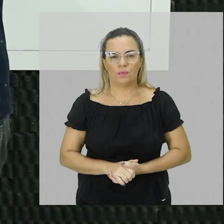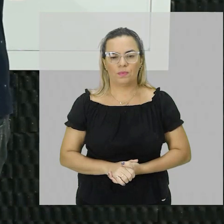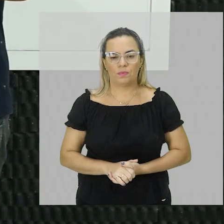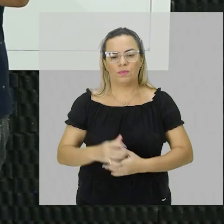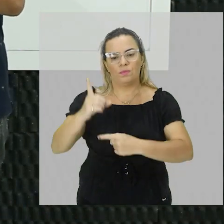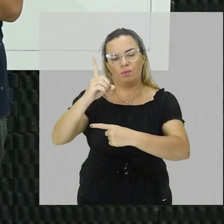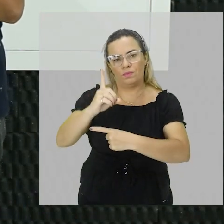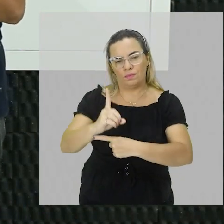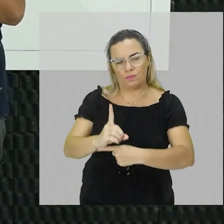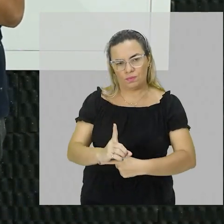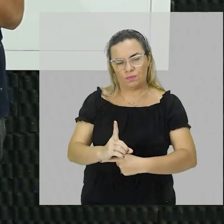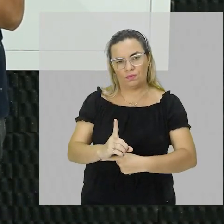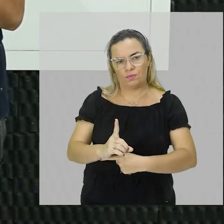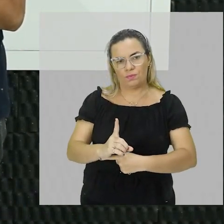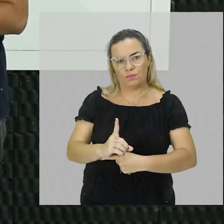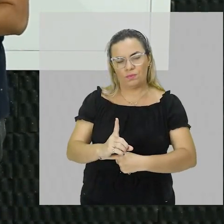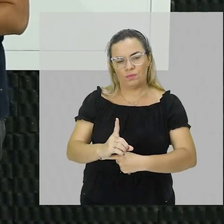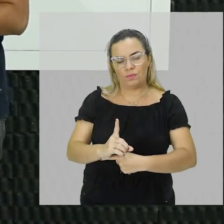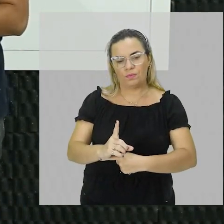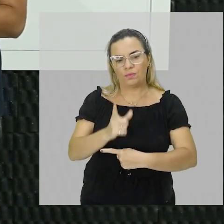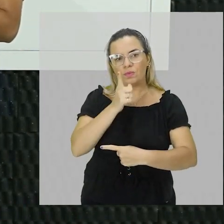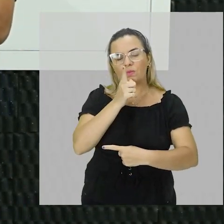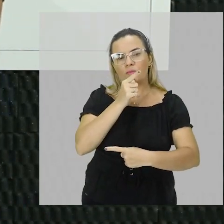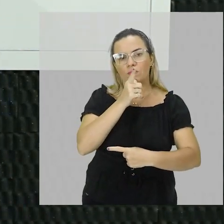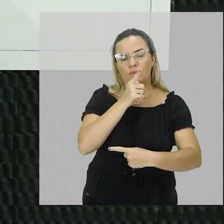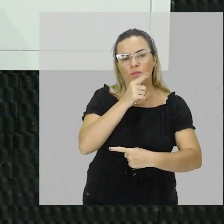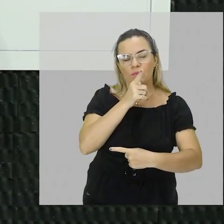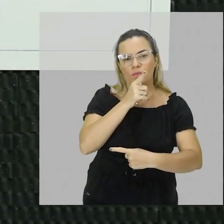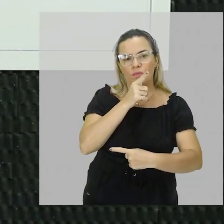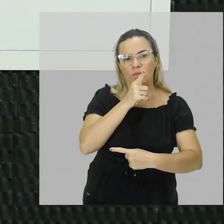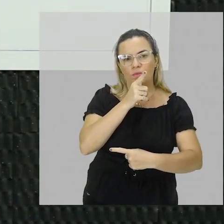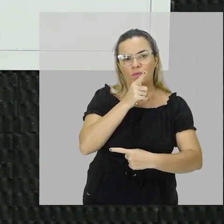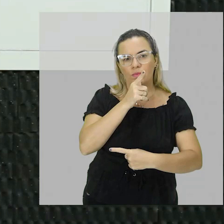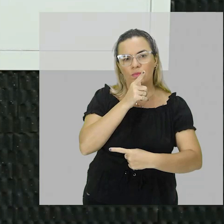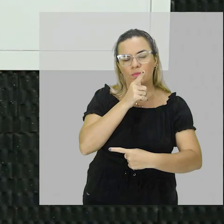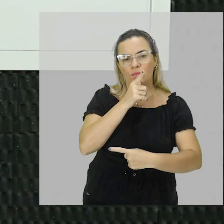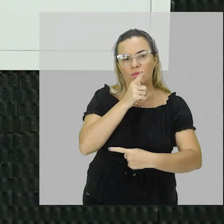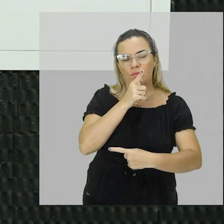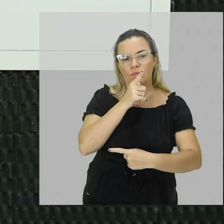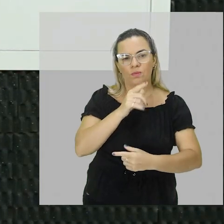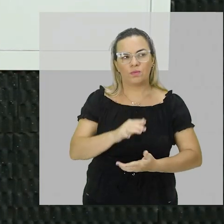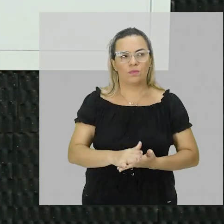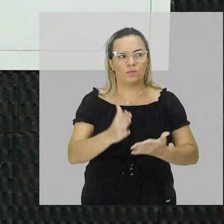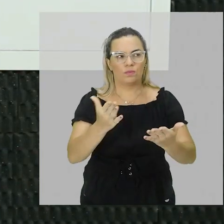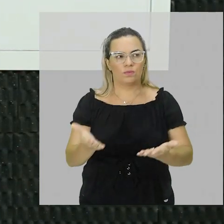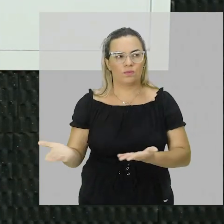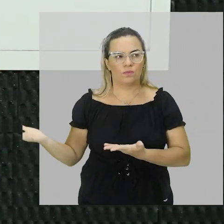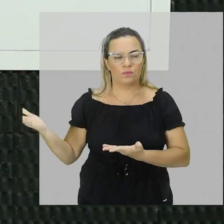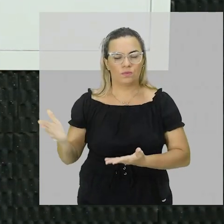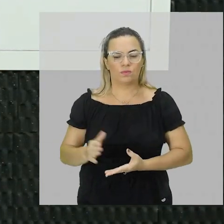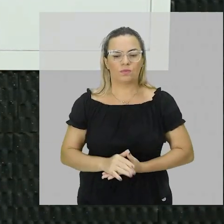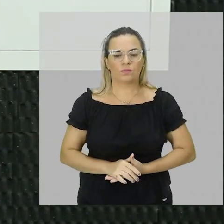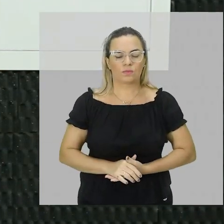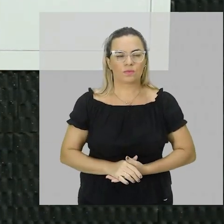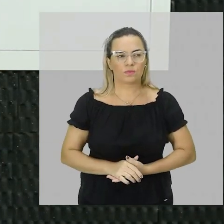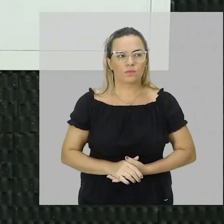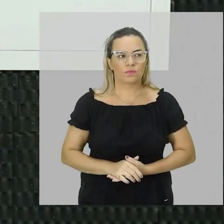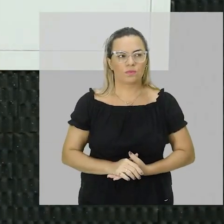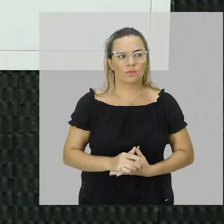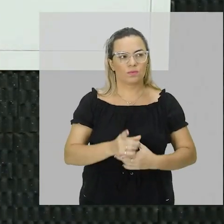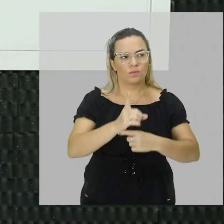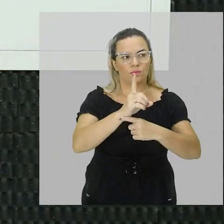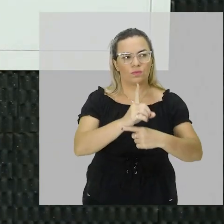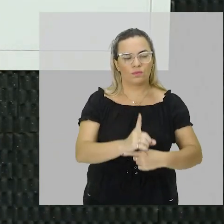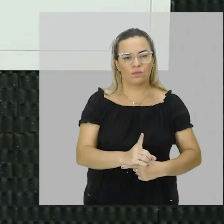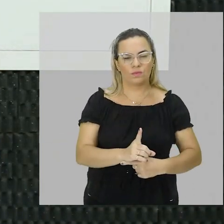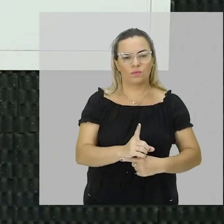A densidade da água, tá ok? Vamos trazer para cá. A densidade da água